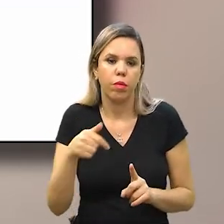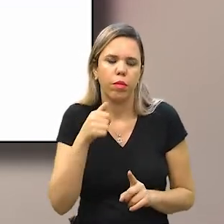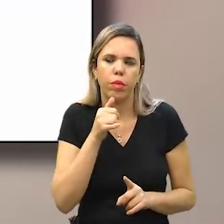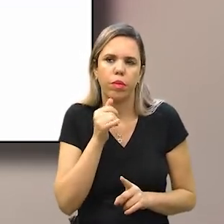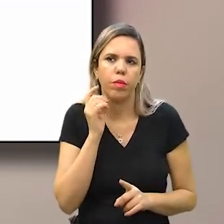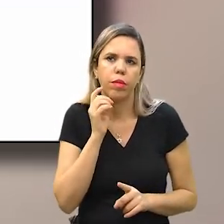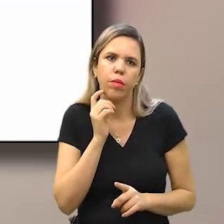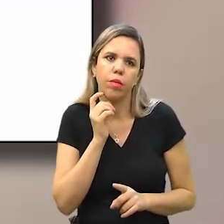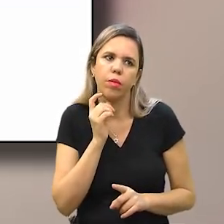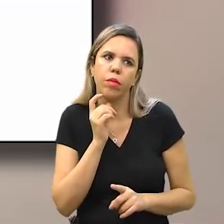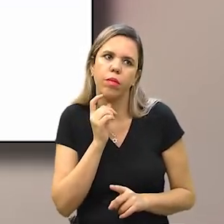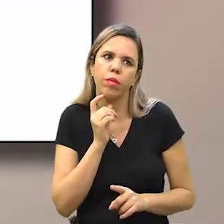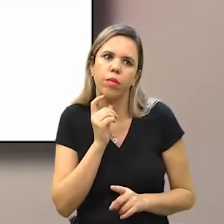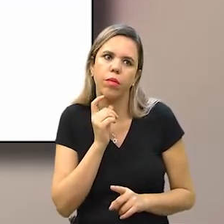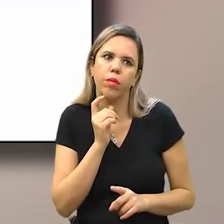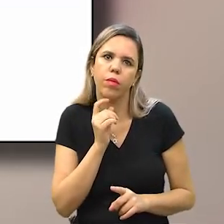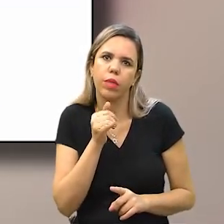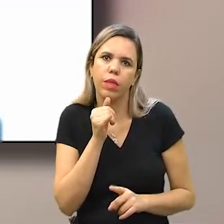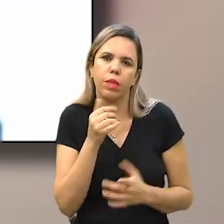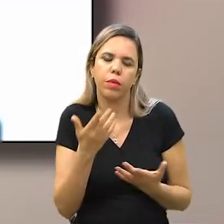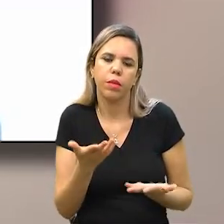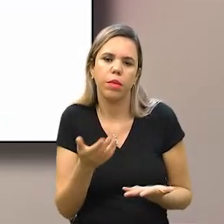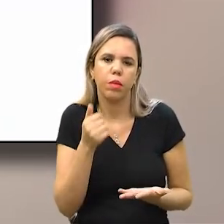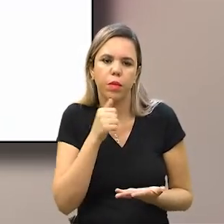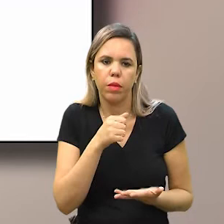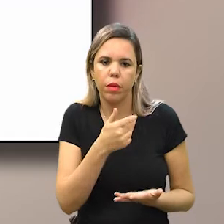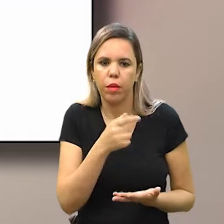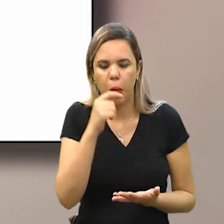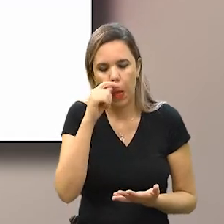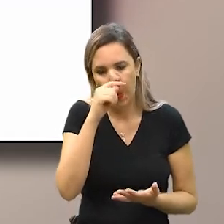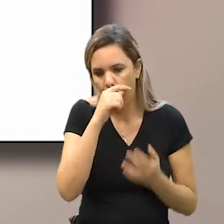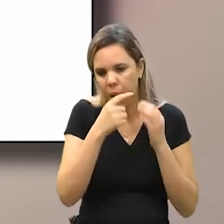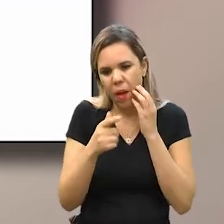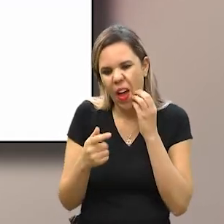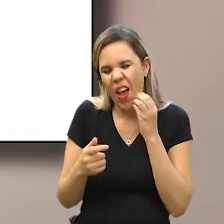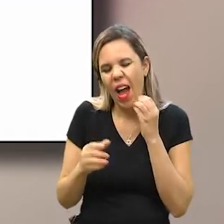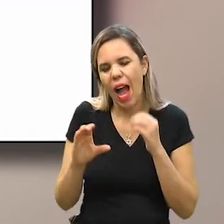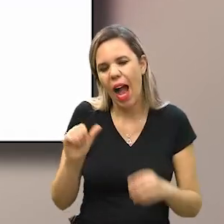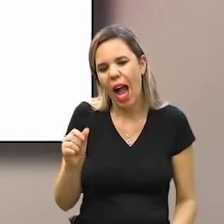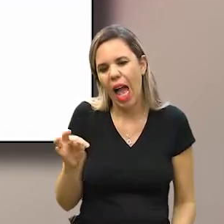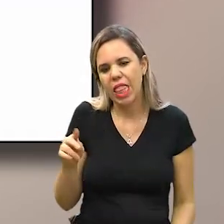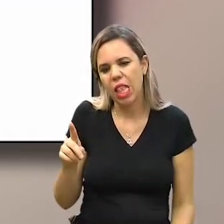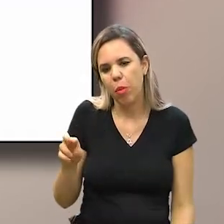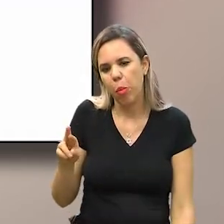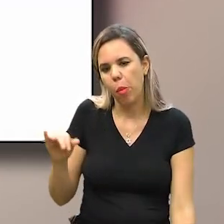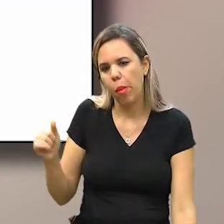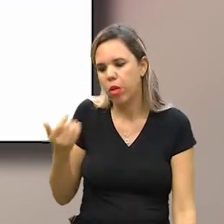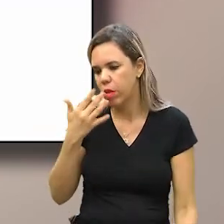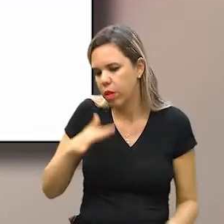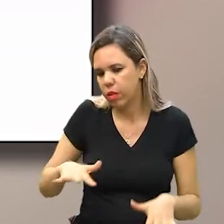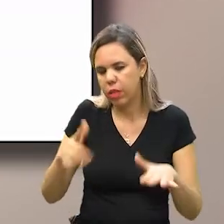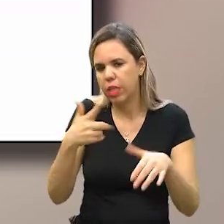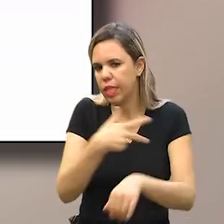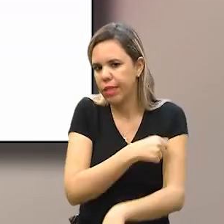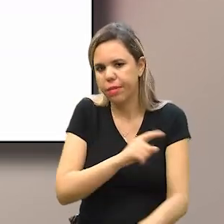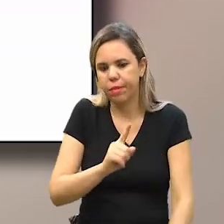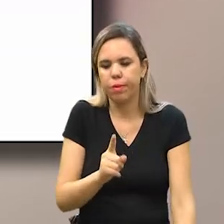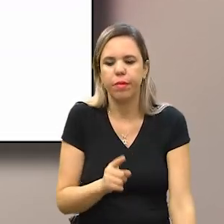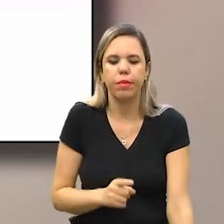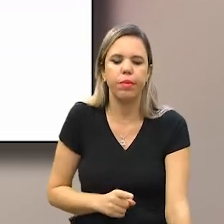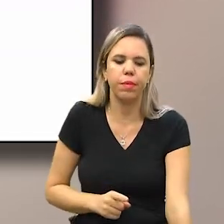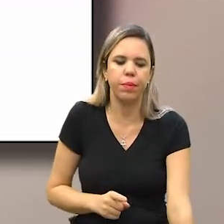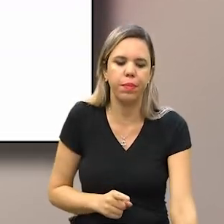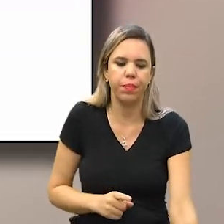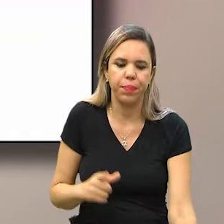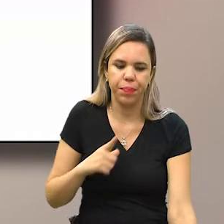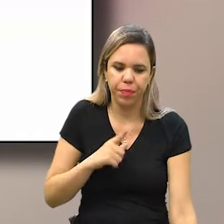engravidarem, vamos fazer uma suposição, que uma mulher não teve catapora na infância e não tomou a